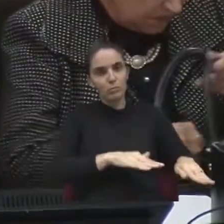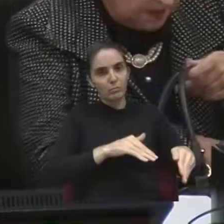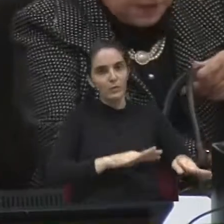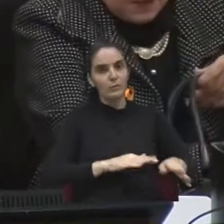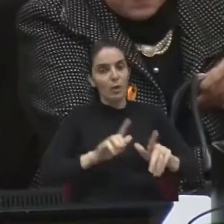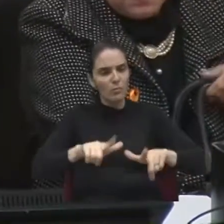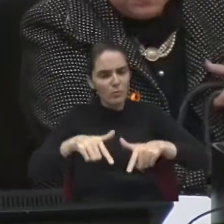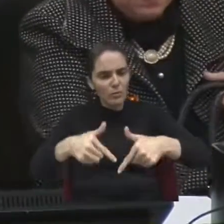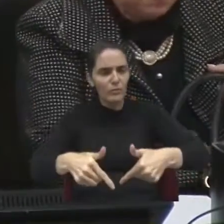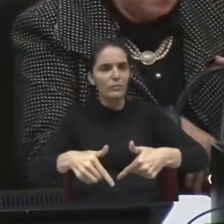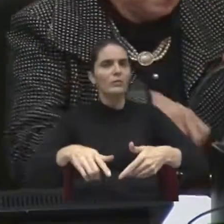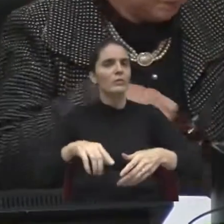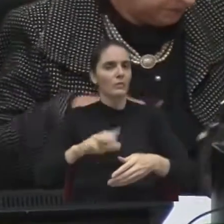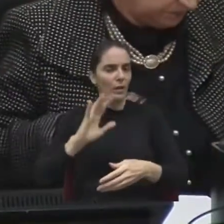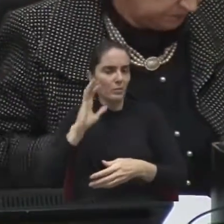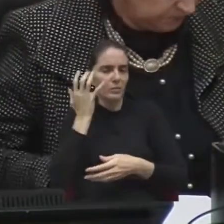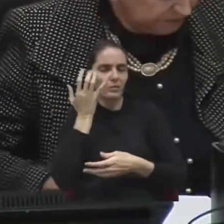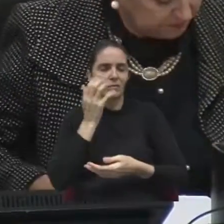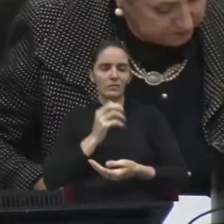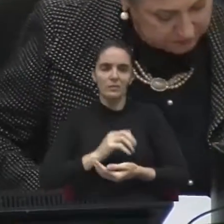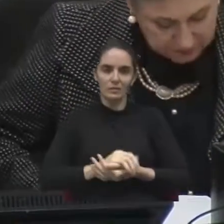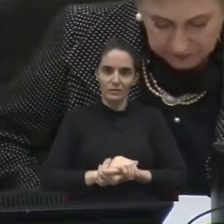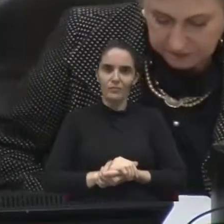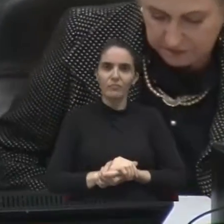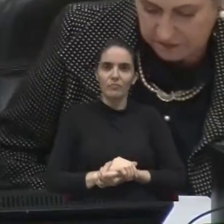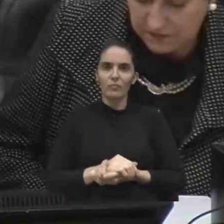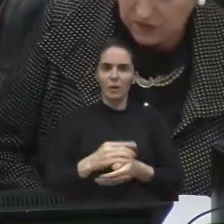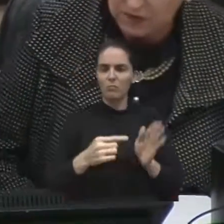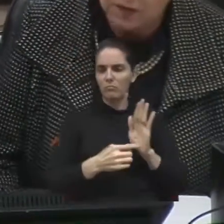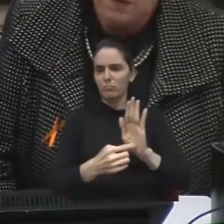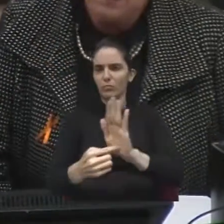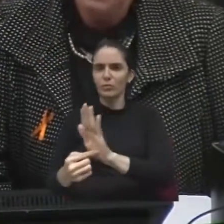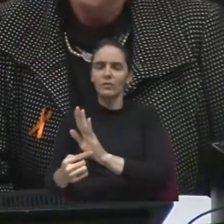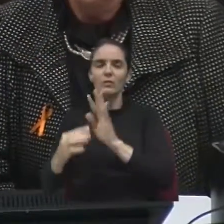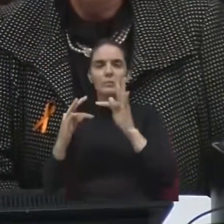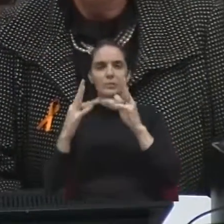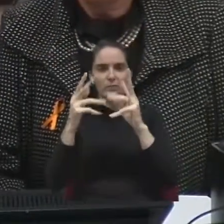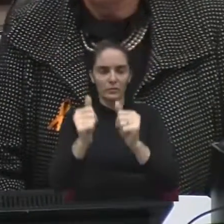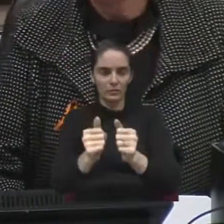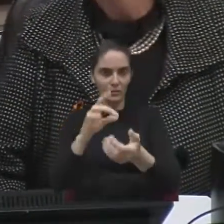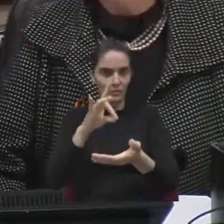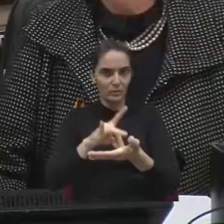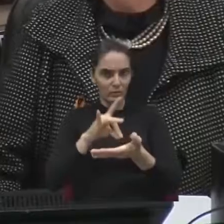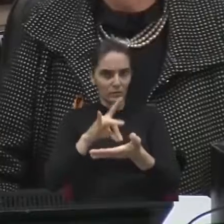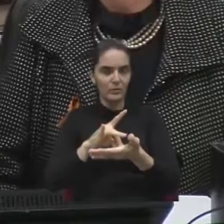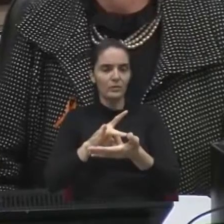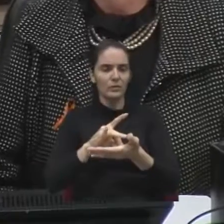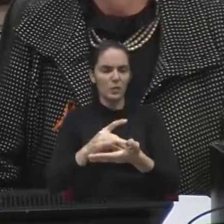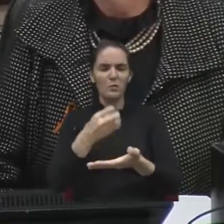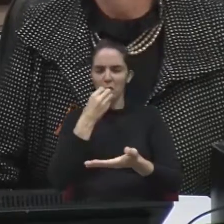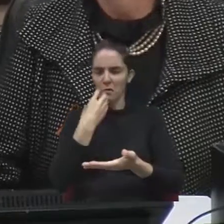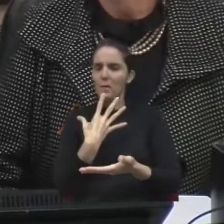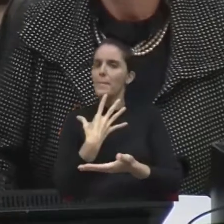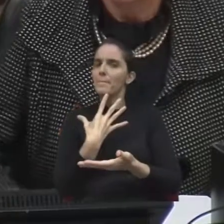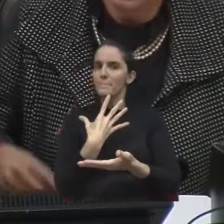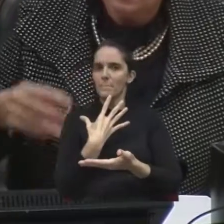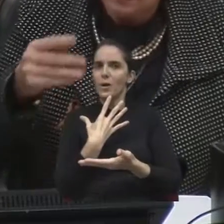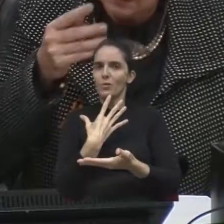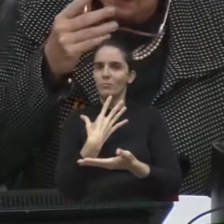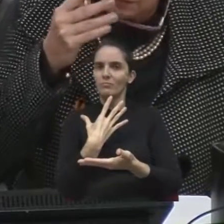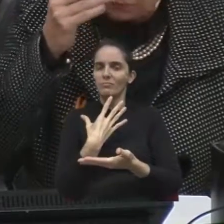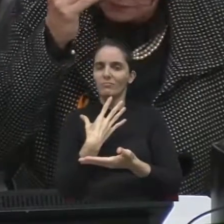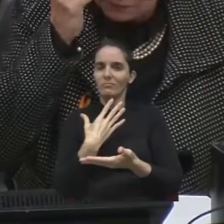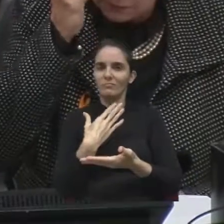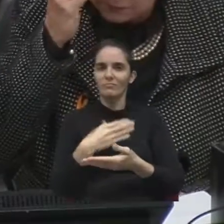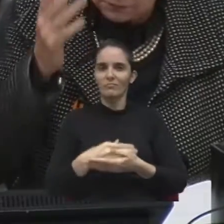para que possamos, né, mostrar a todos os atiradores que realmente valeu a pena nós termos feito o tiro de guerra. Trouxemos